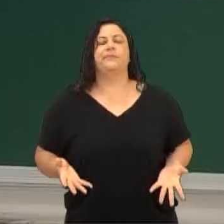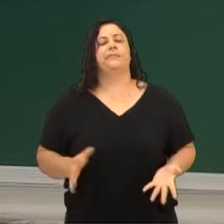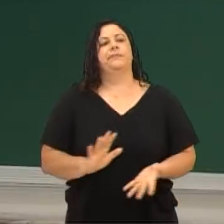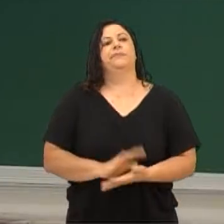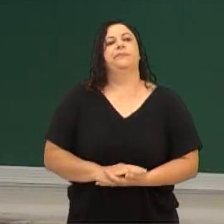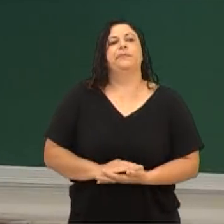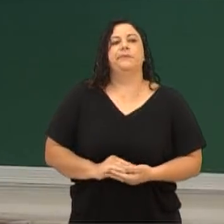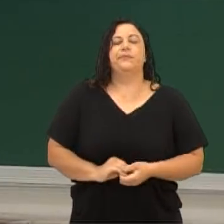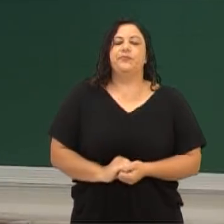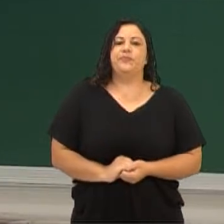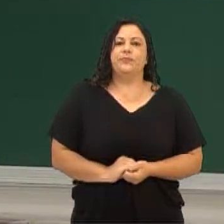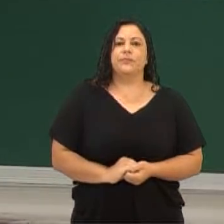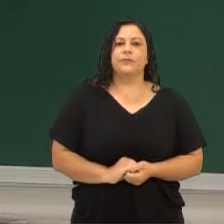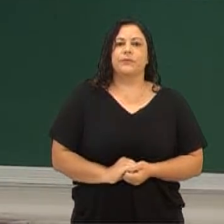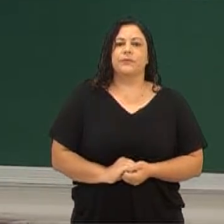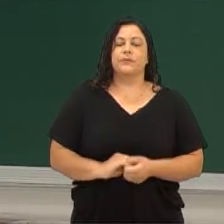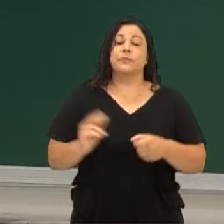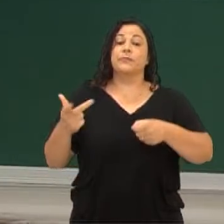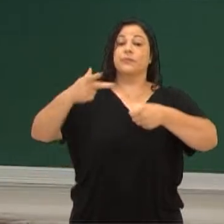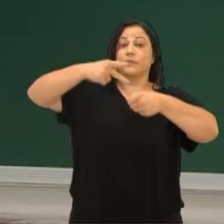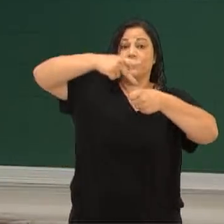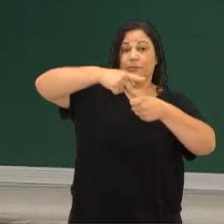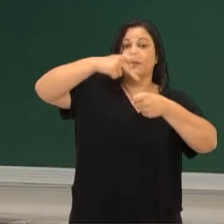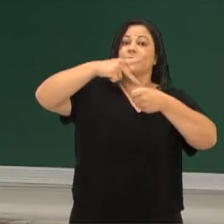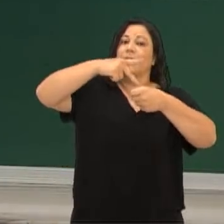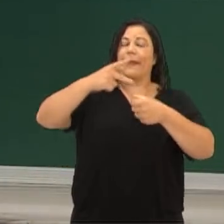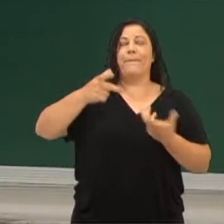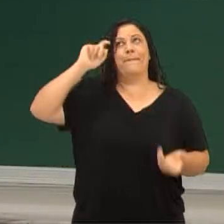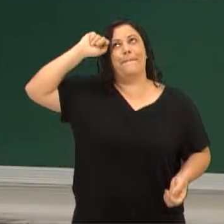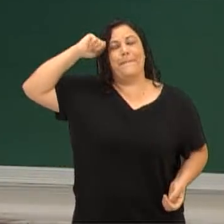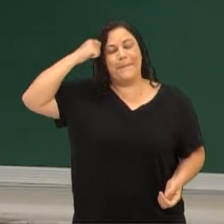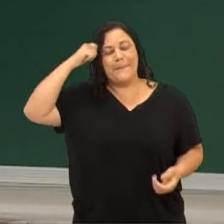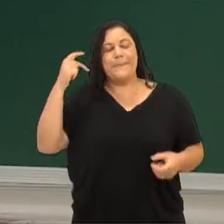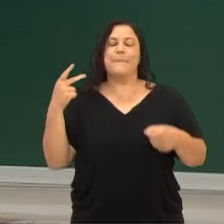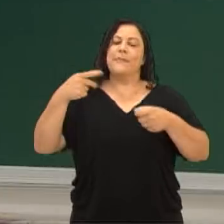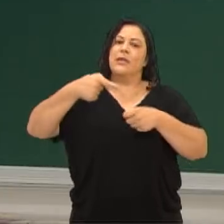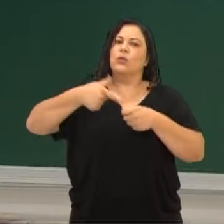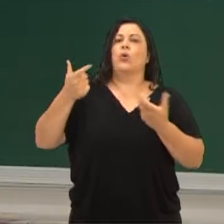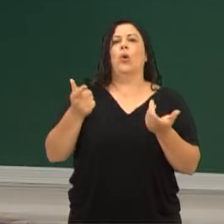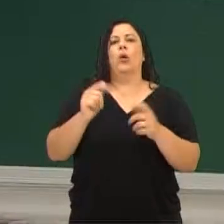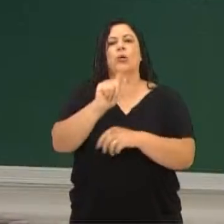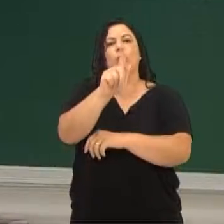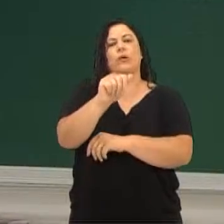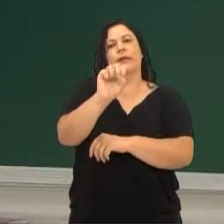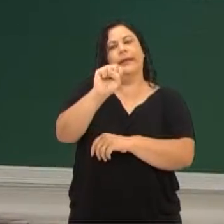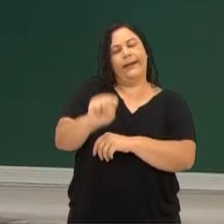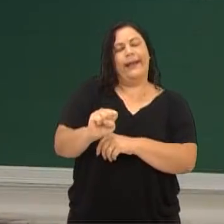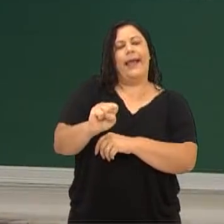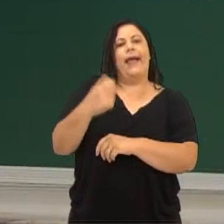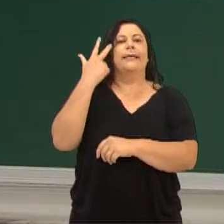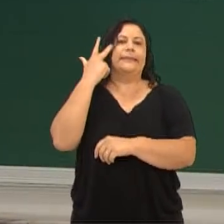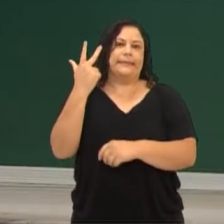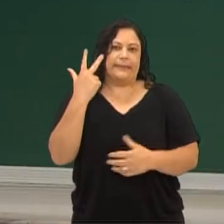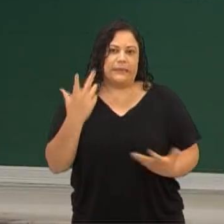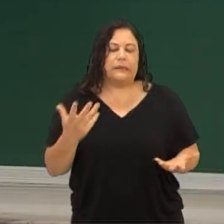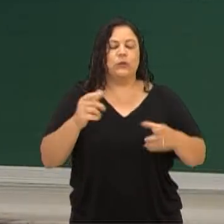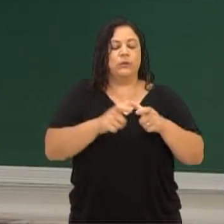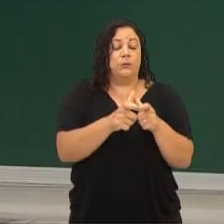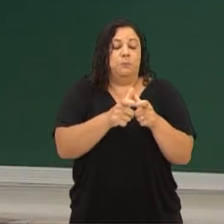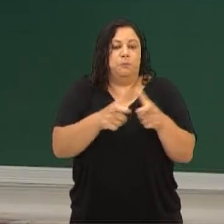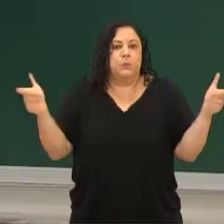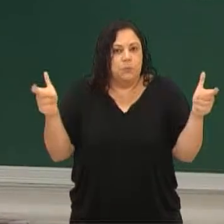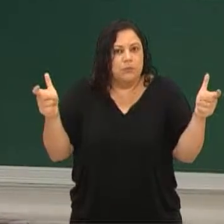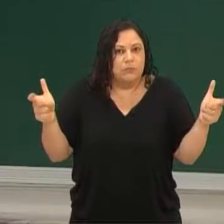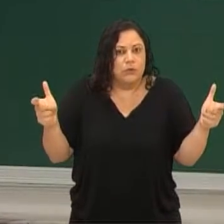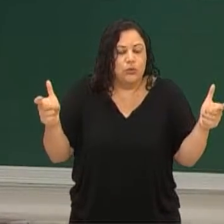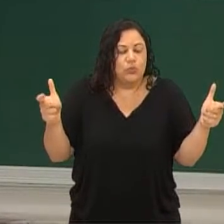externos. Petróleo e gás, também o aumento, a demanda por petróleo e gás natural no mundo aumentou, né? E os